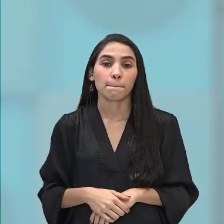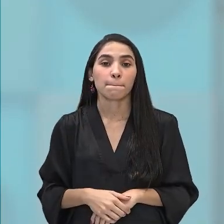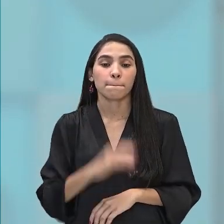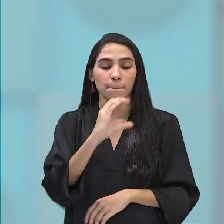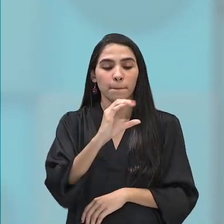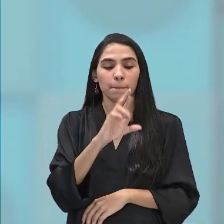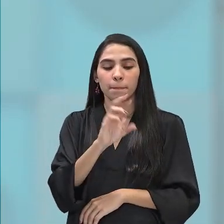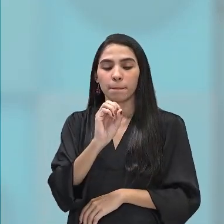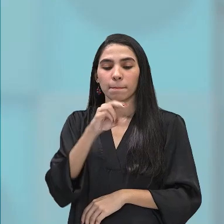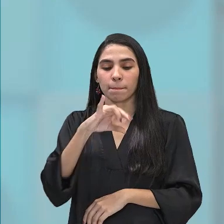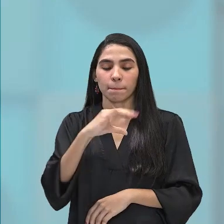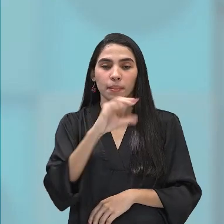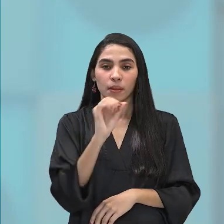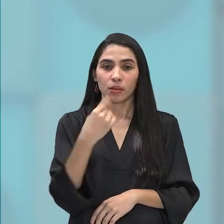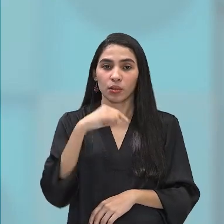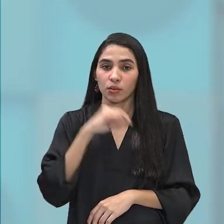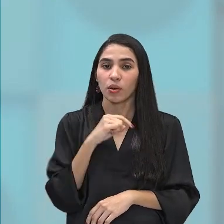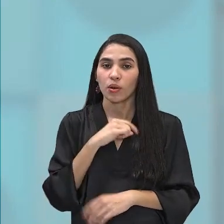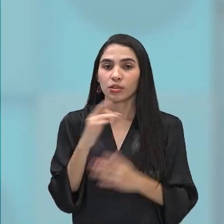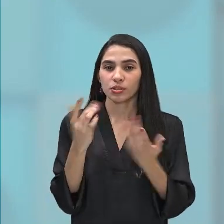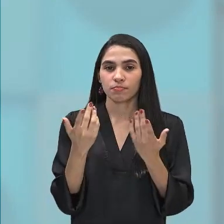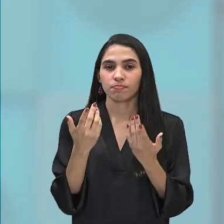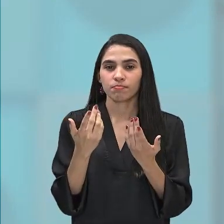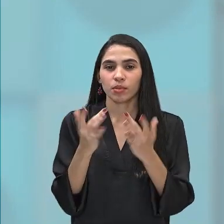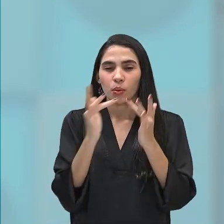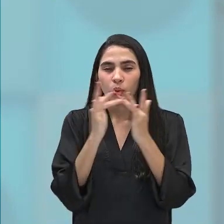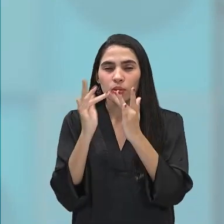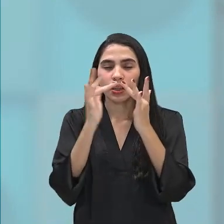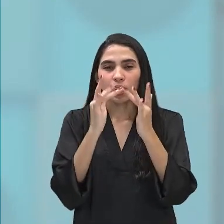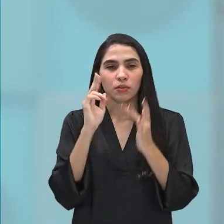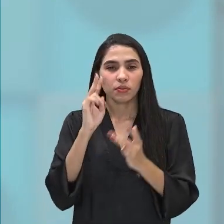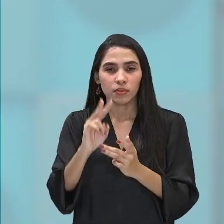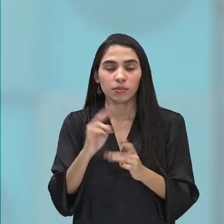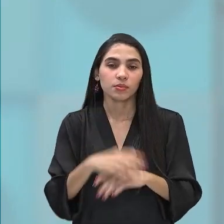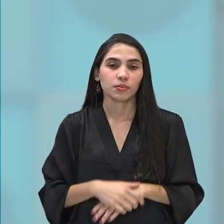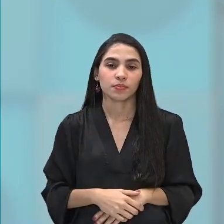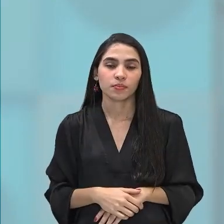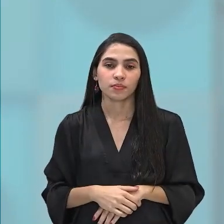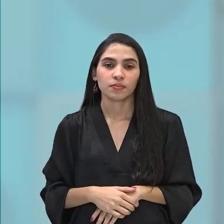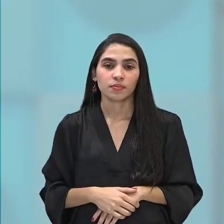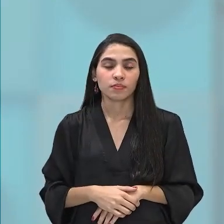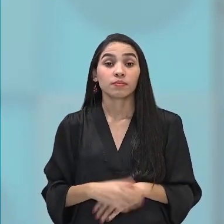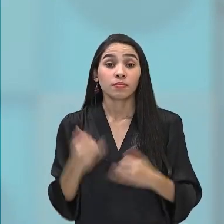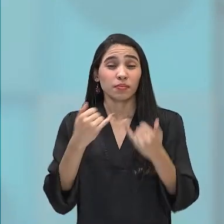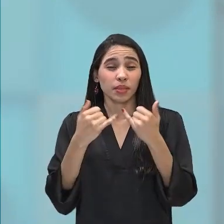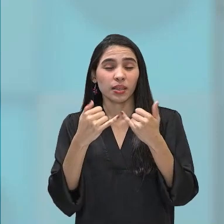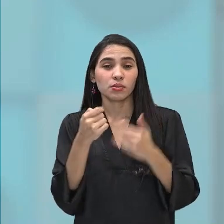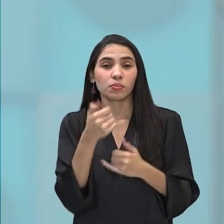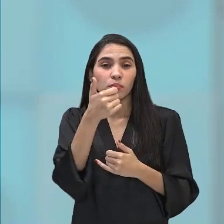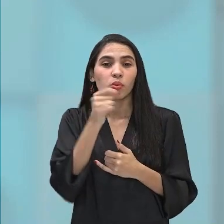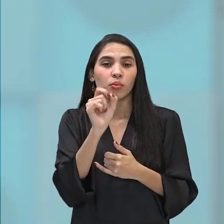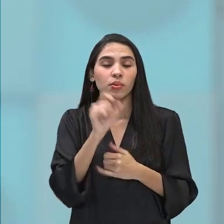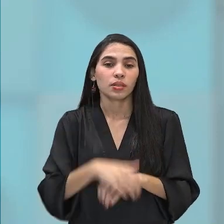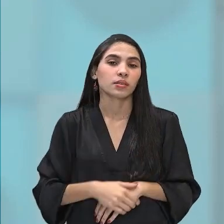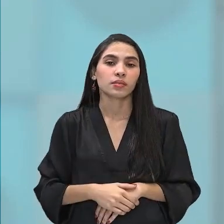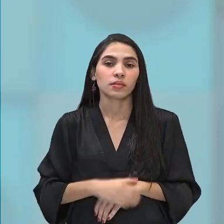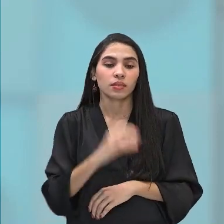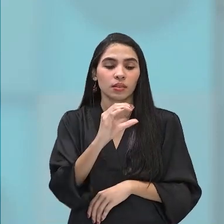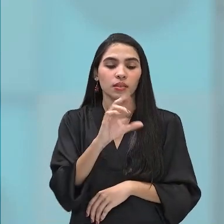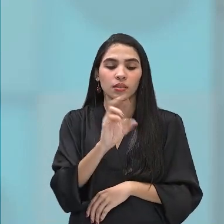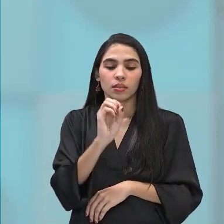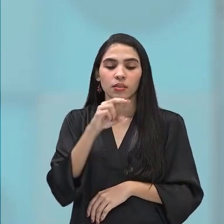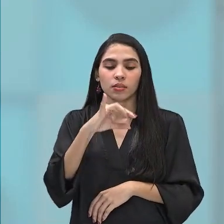que a gente acabou de ter contato, né, com a qual acabamos de ter contato, ela se parece um pouco com aquelas crônicas